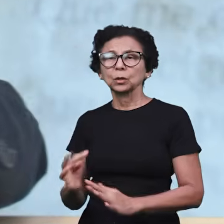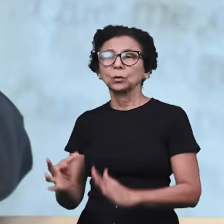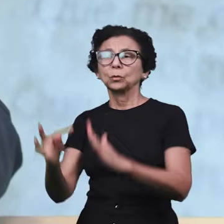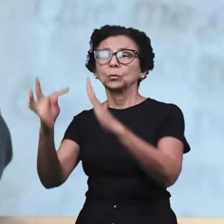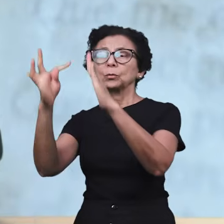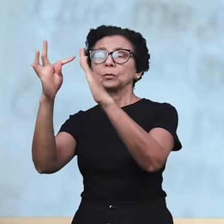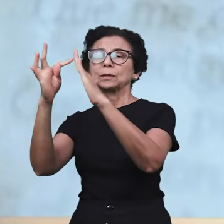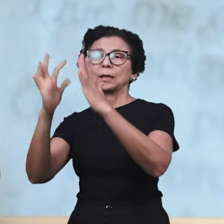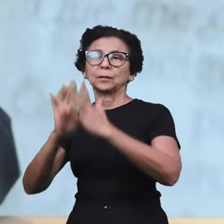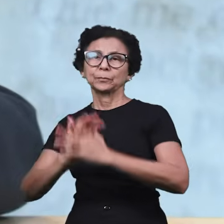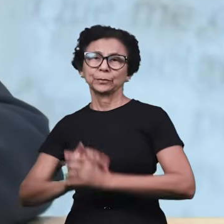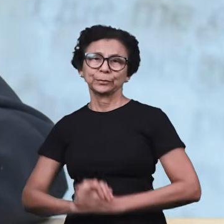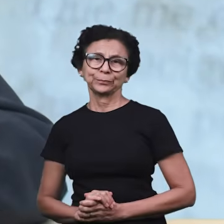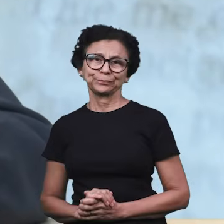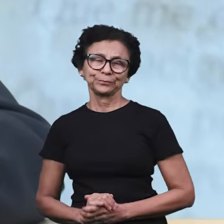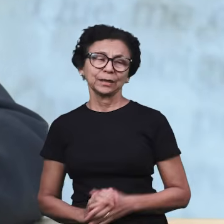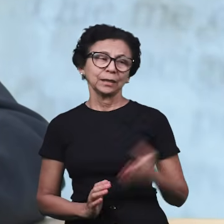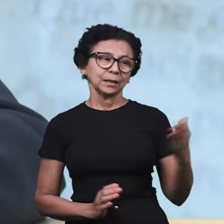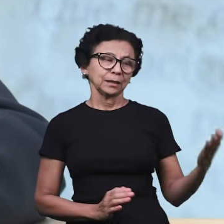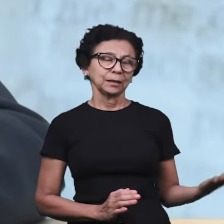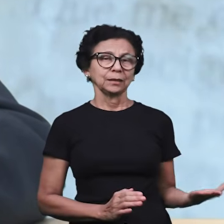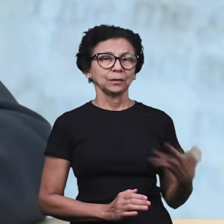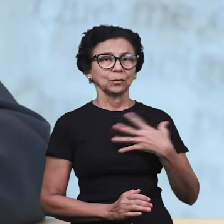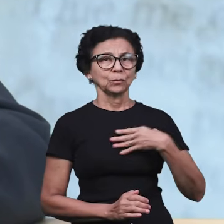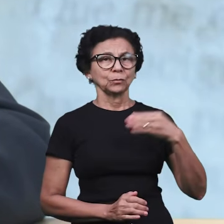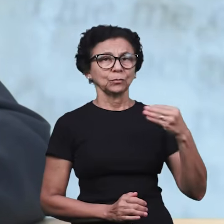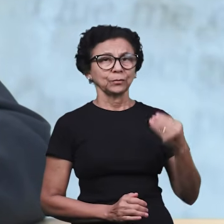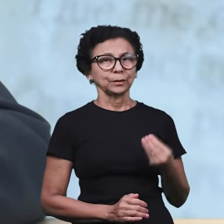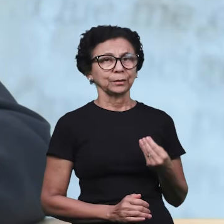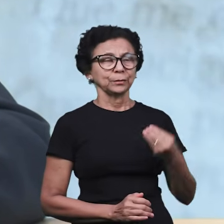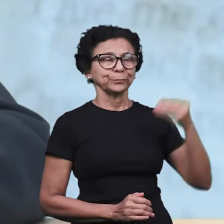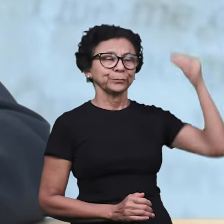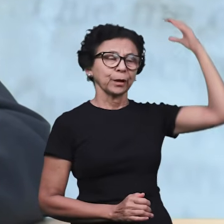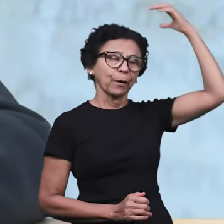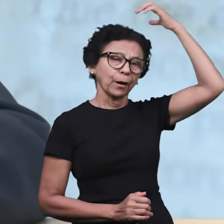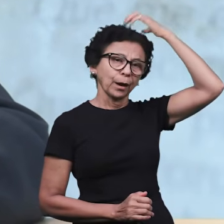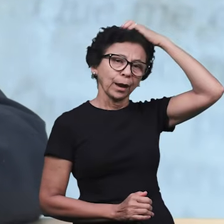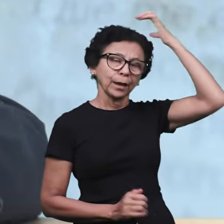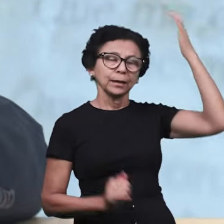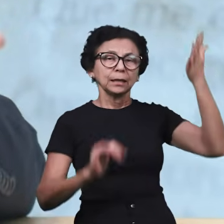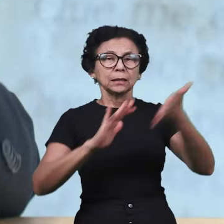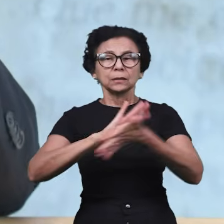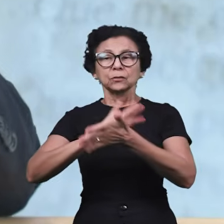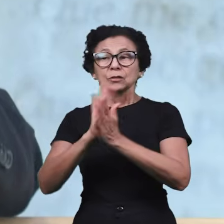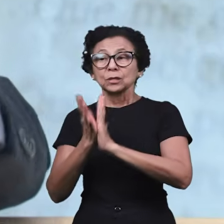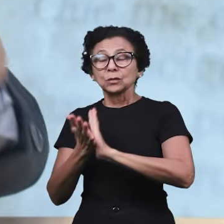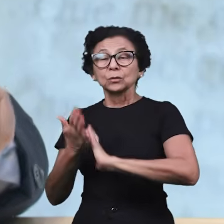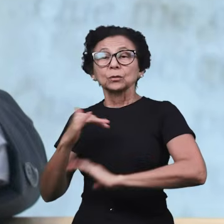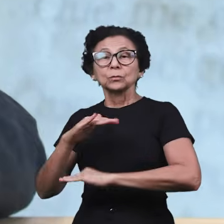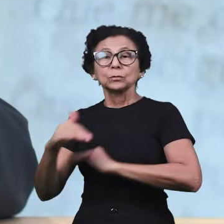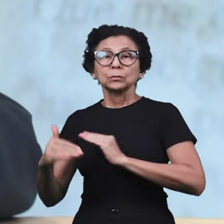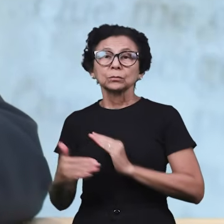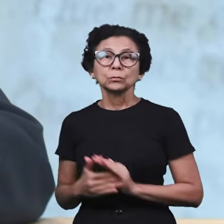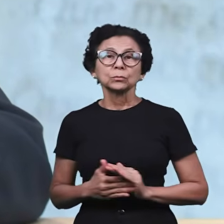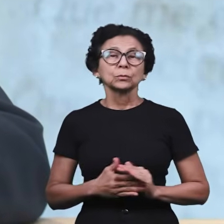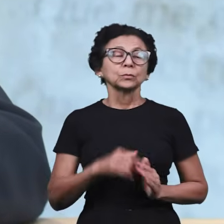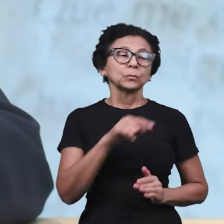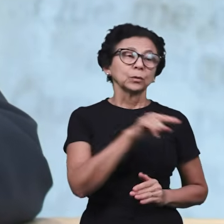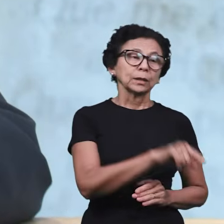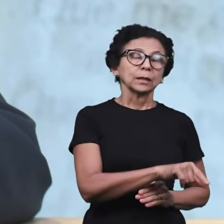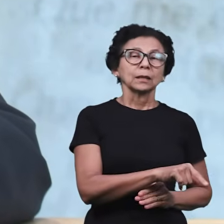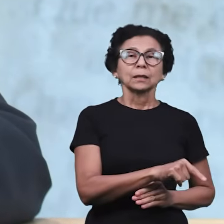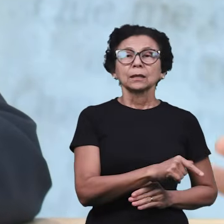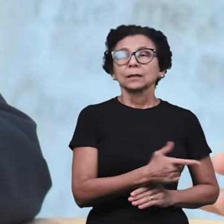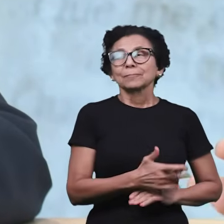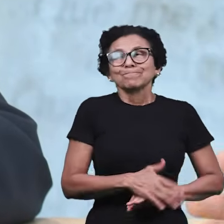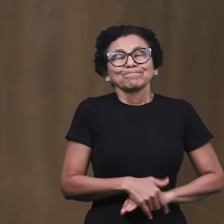que 3 reis tinham feito antes dele, por causa de uma escolha mal, por causa de não ter discernido